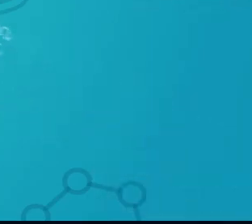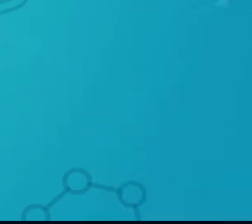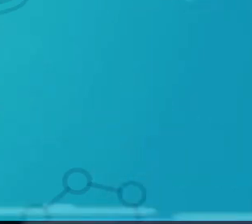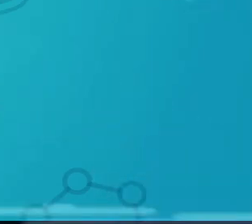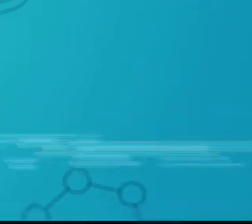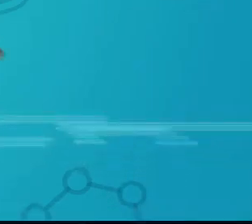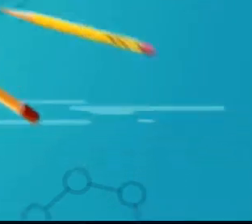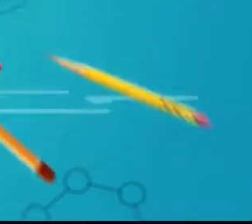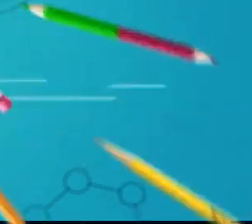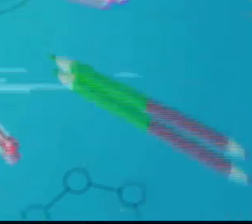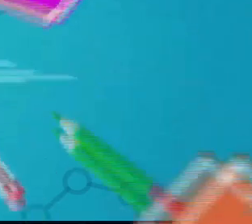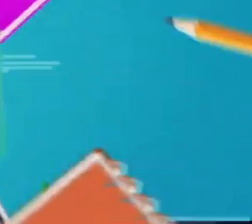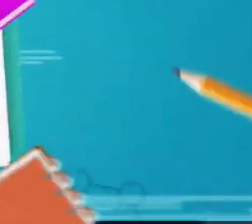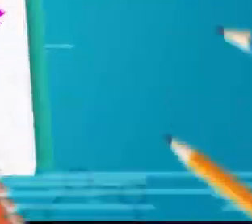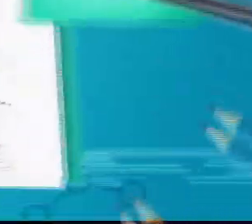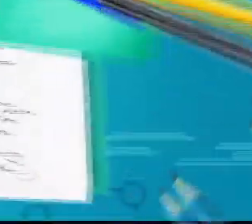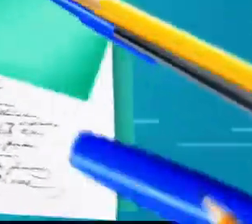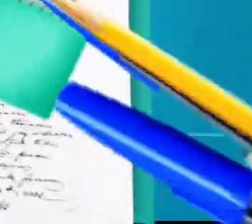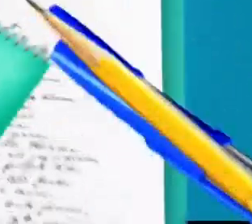o